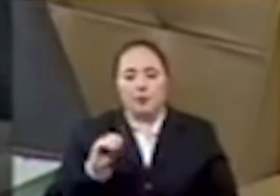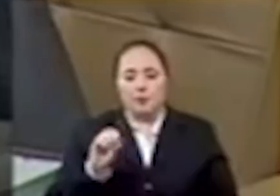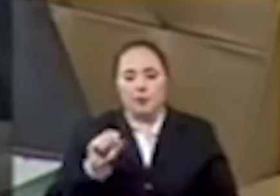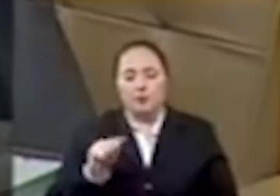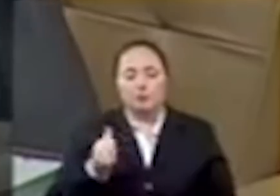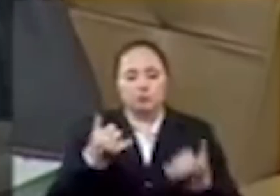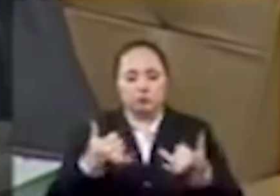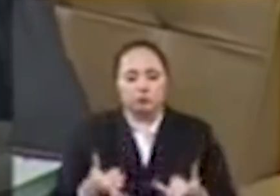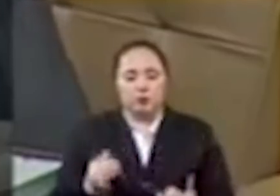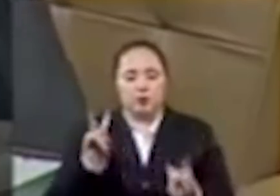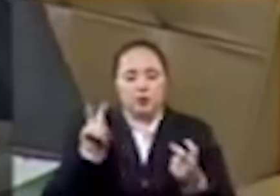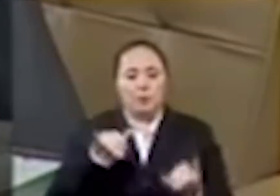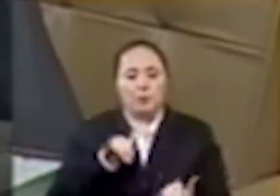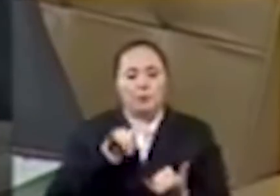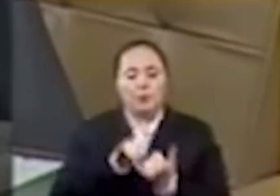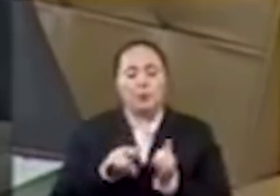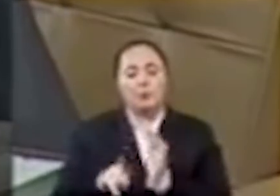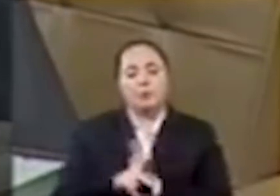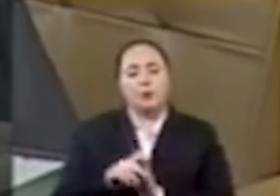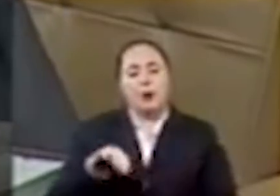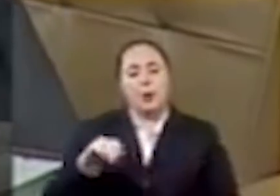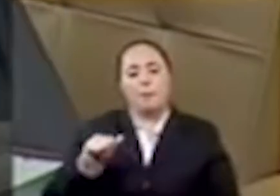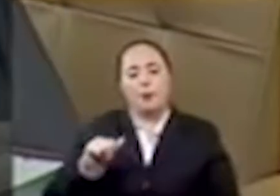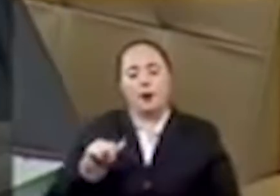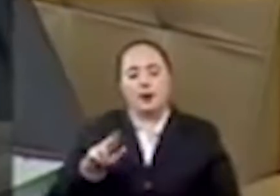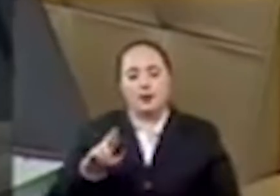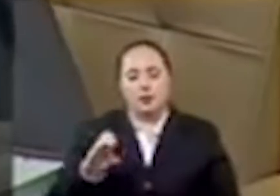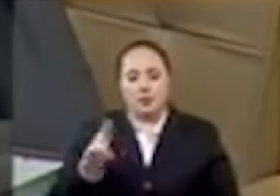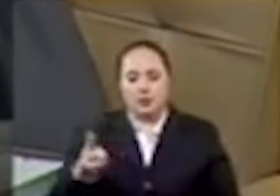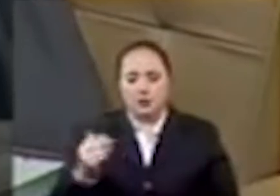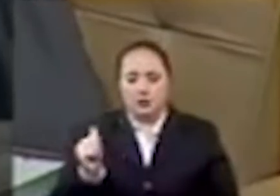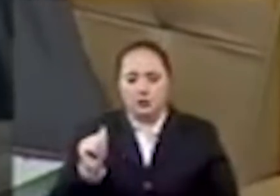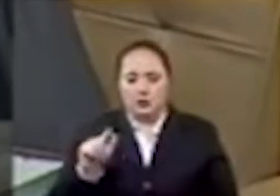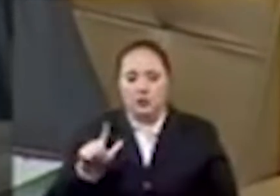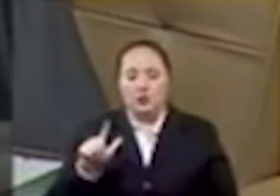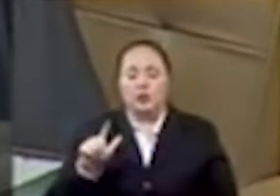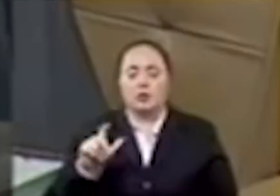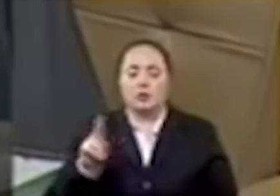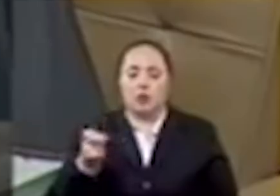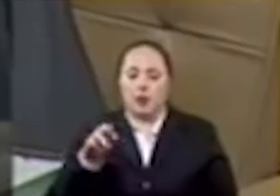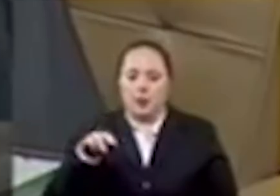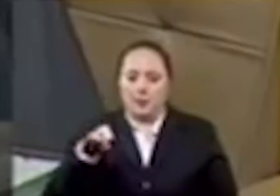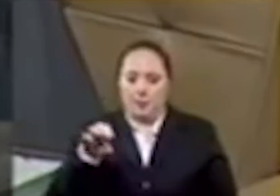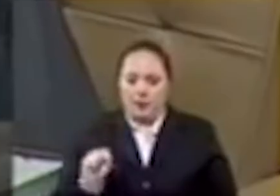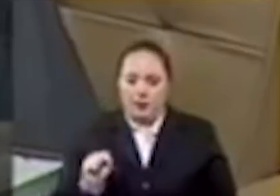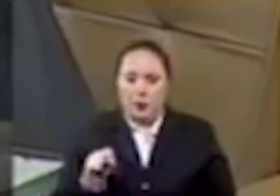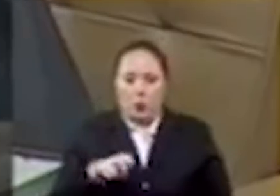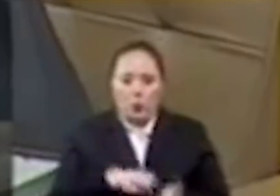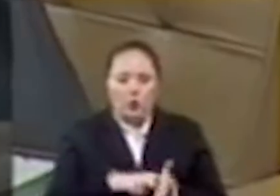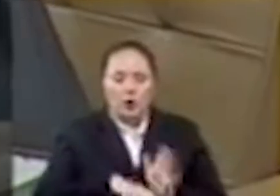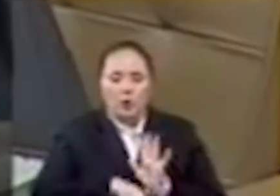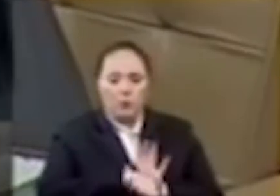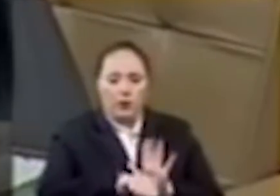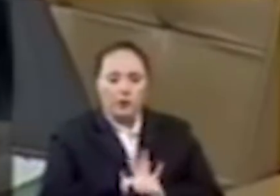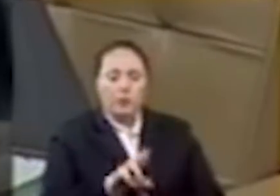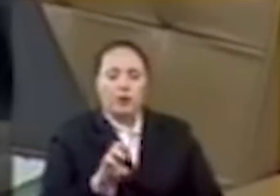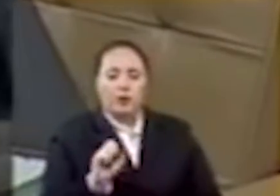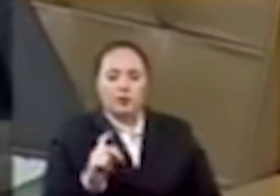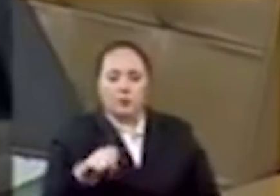indulto concedido pelo Marechal Hermes ao engenheiro Barcelos, funcionário federal condenado pelo crime de